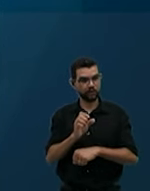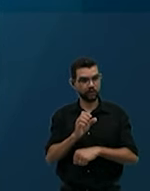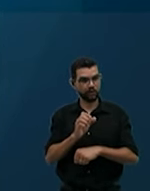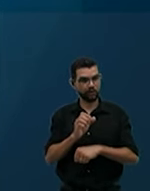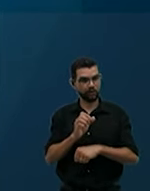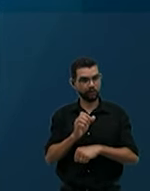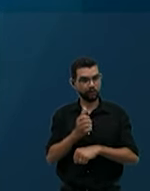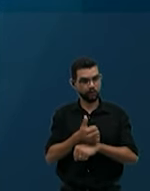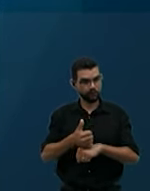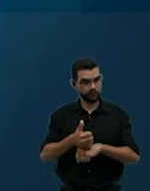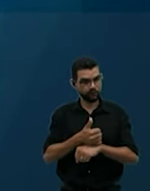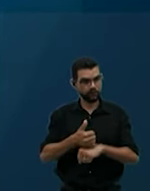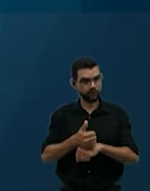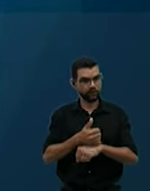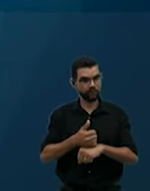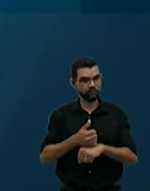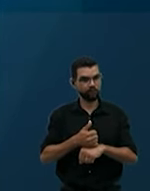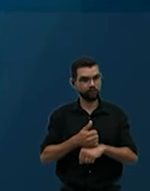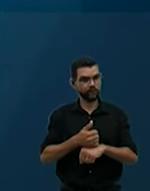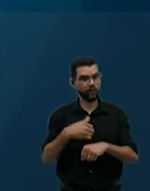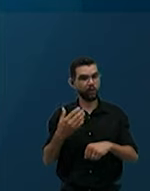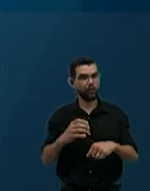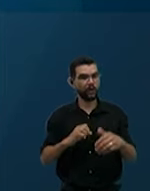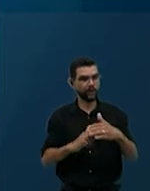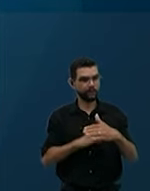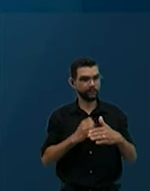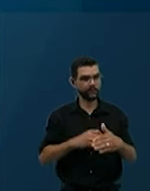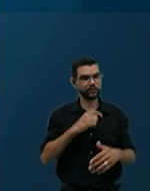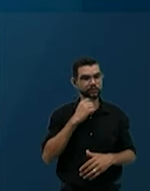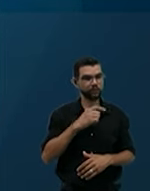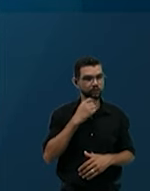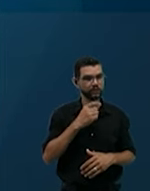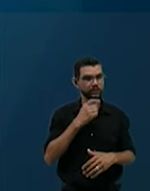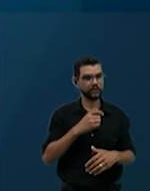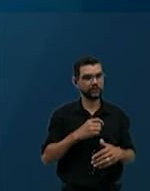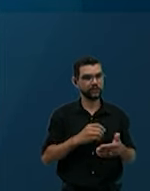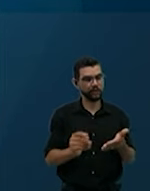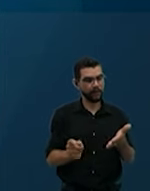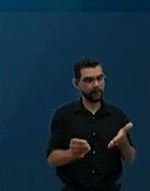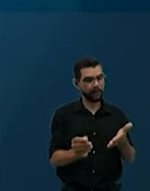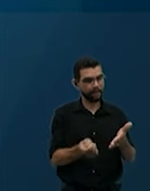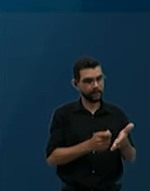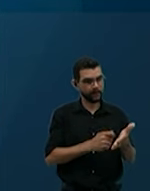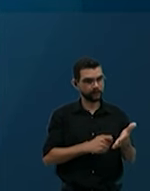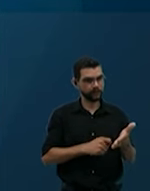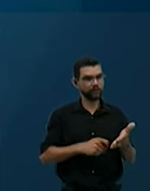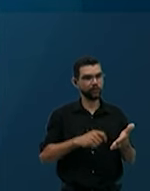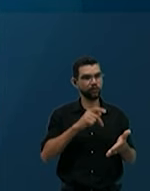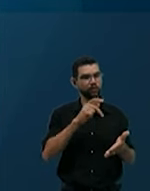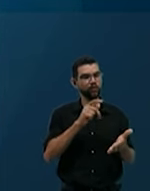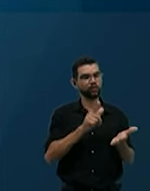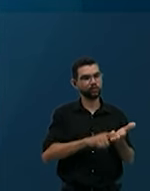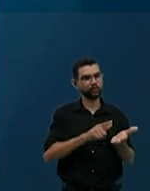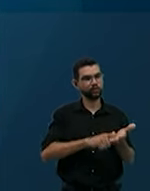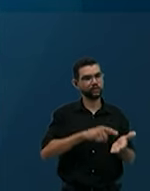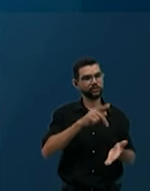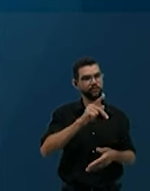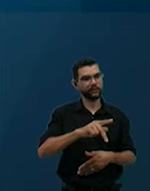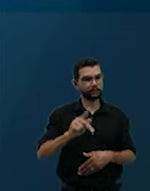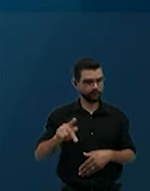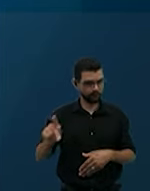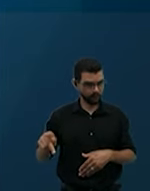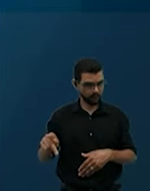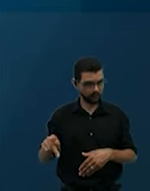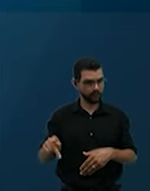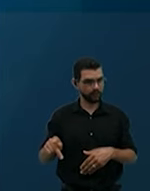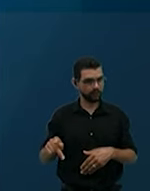PPP, e esse trabalhador leva esse PPP com essa omissão desses agentes nocivos, ao INSS caberia ali fazer